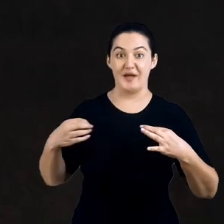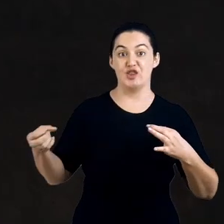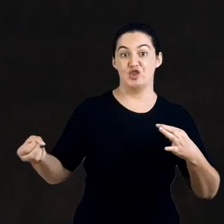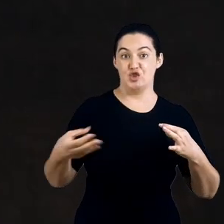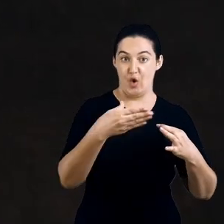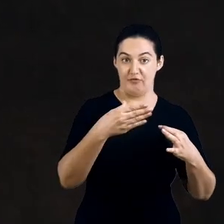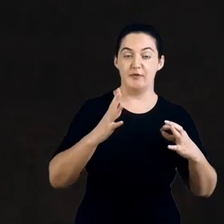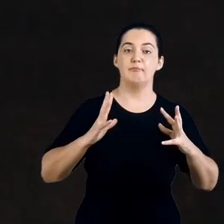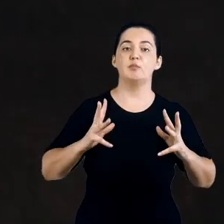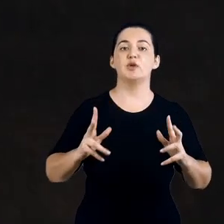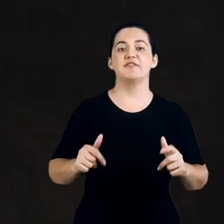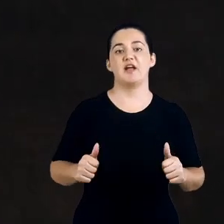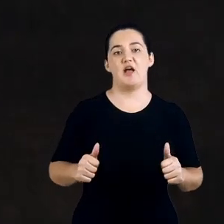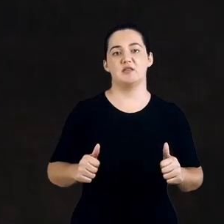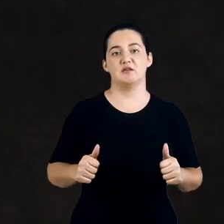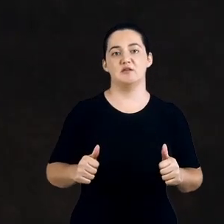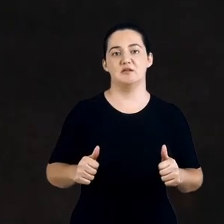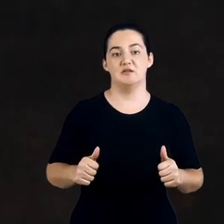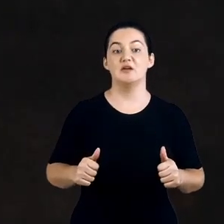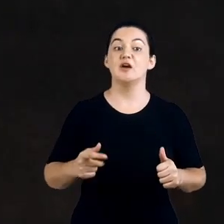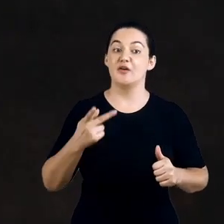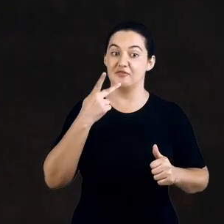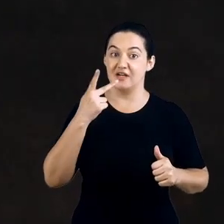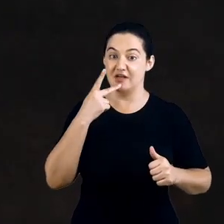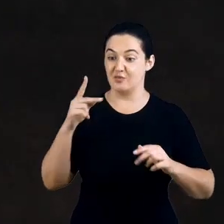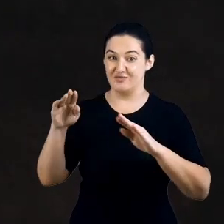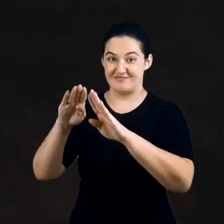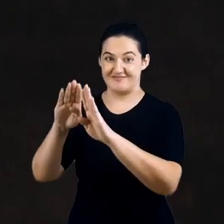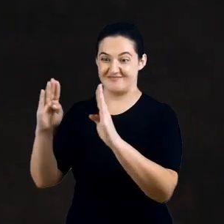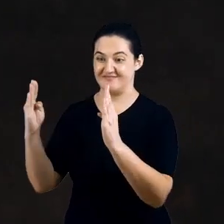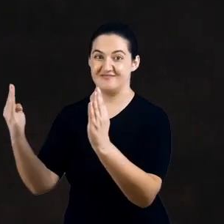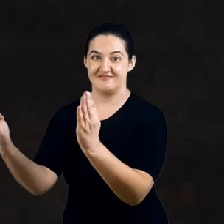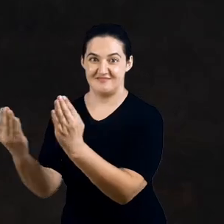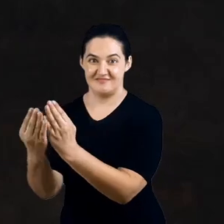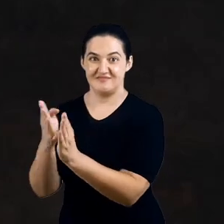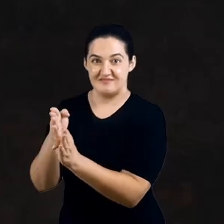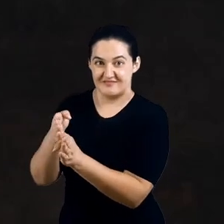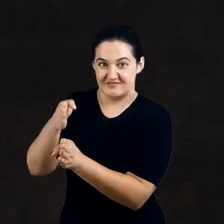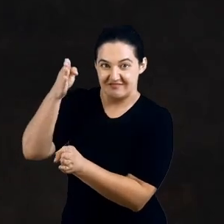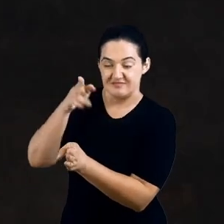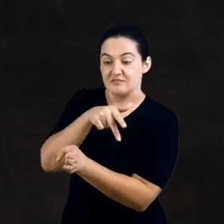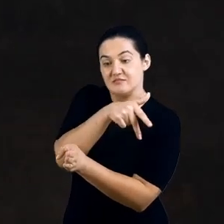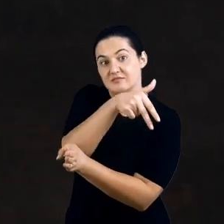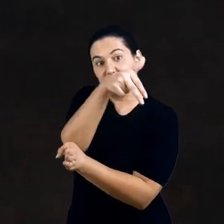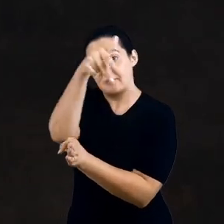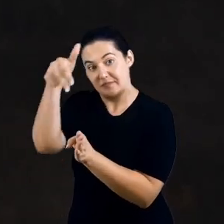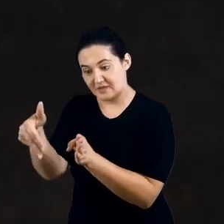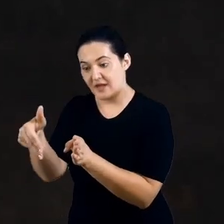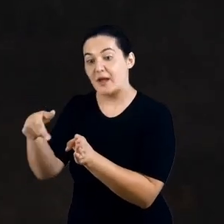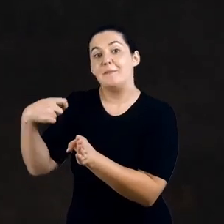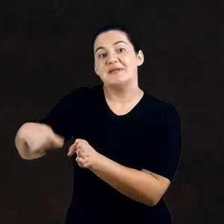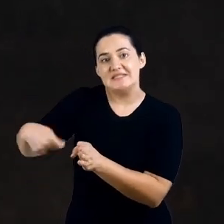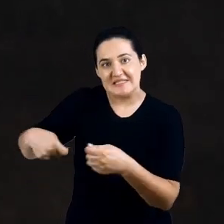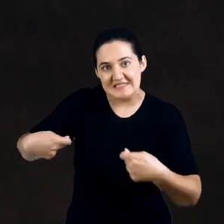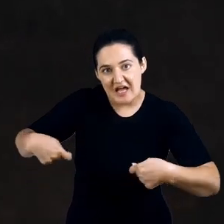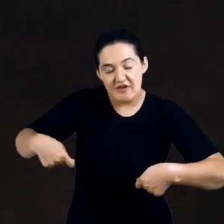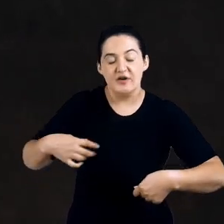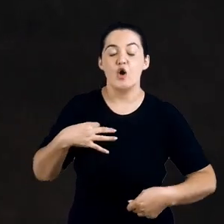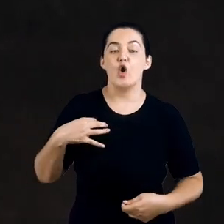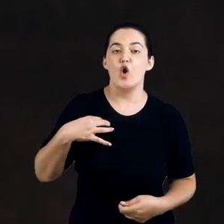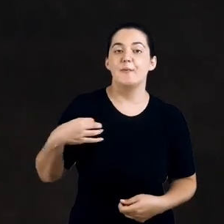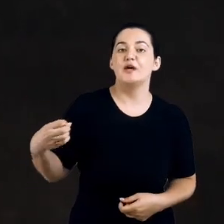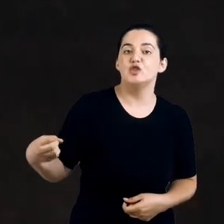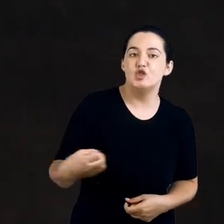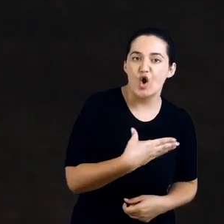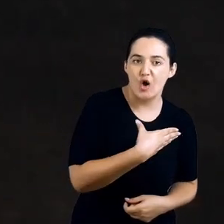veste nova e purificado. Quando eu digo pátio do templo, estou me referindo àquela área interna do Soreg. Então, para você poder oficiar diante